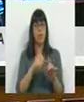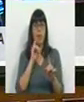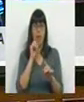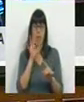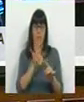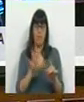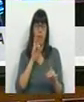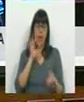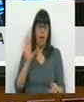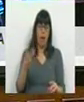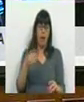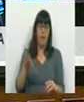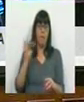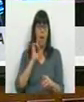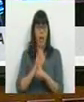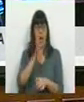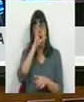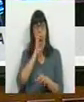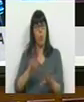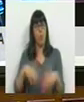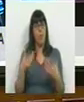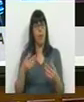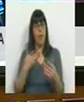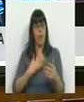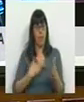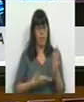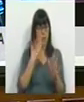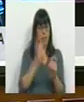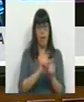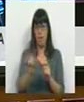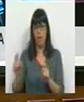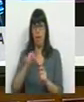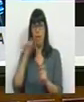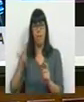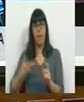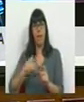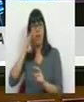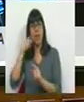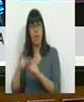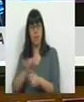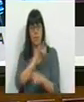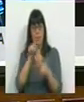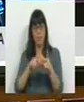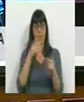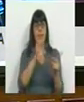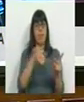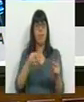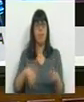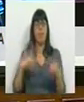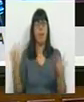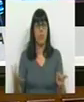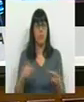velha forma do Partido Socialista, quando está no governo, que é mais dívida para pagar os déficits constantes. Segunda questão, as